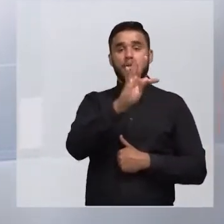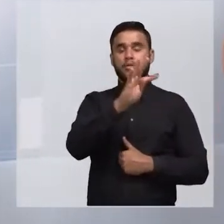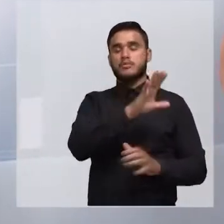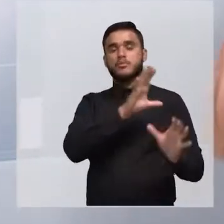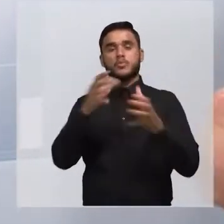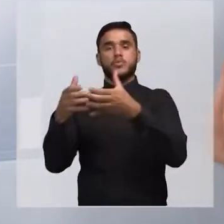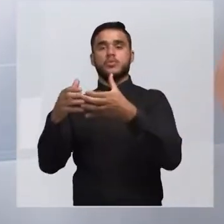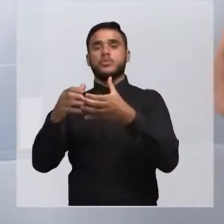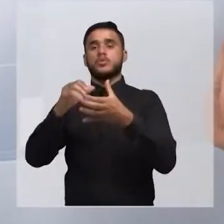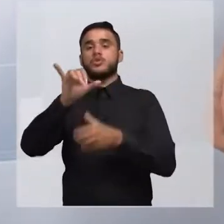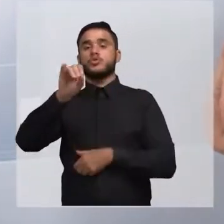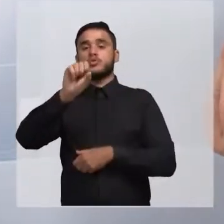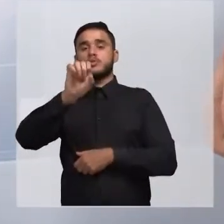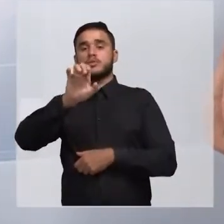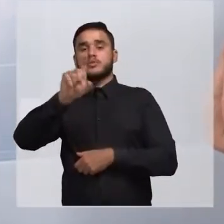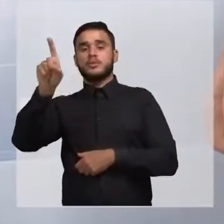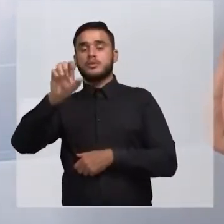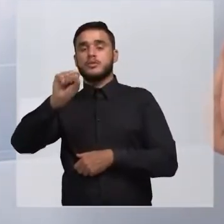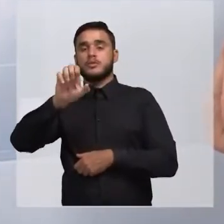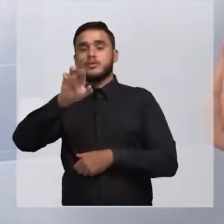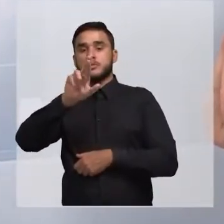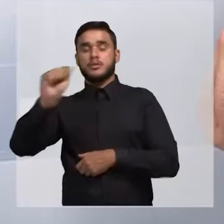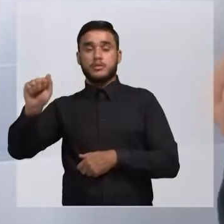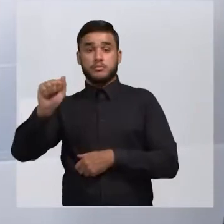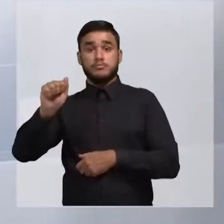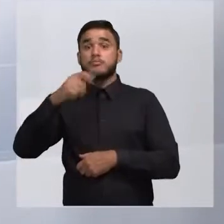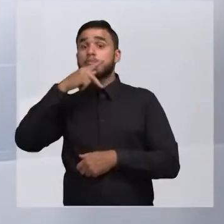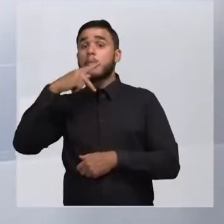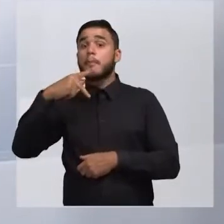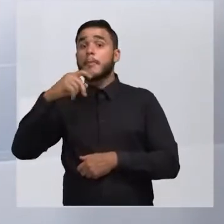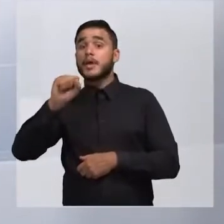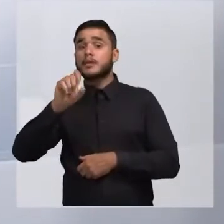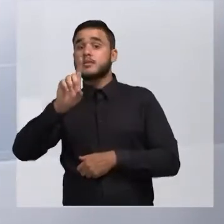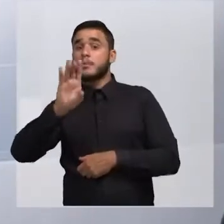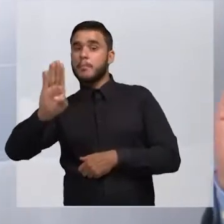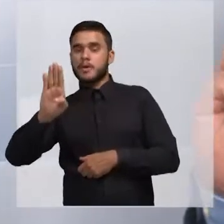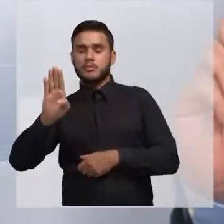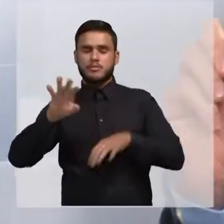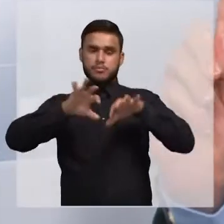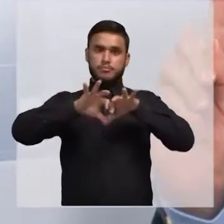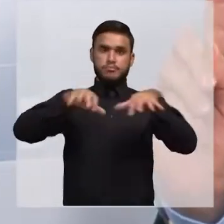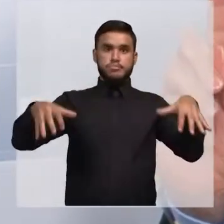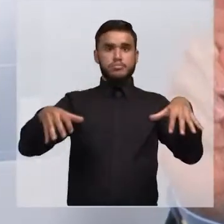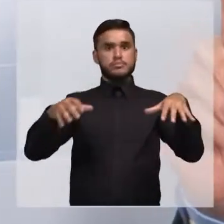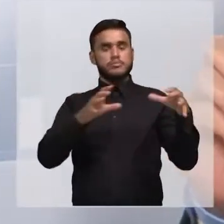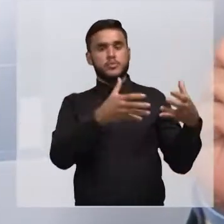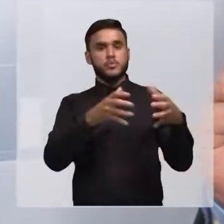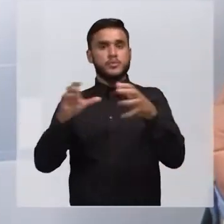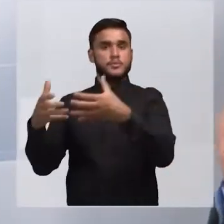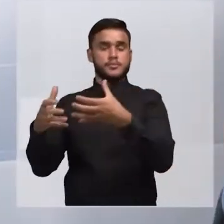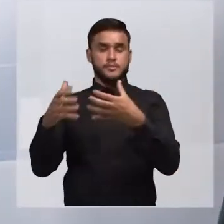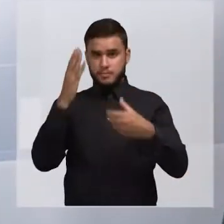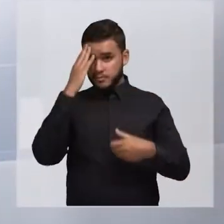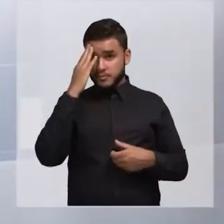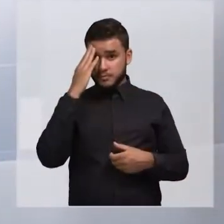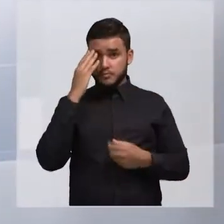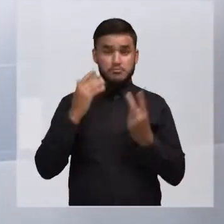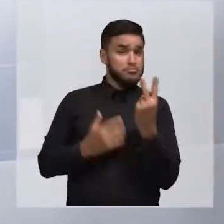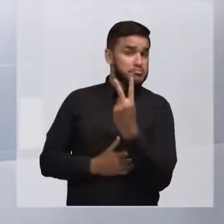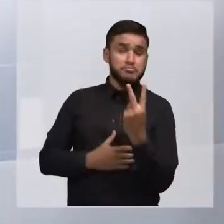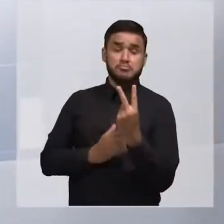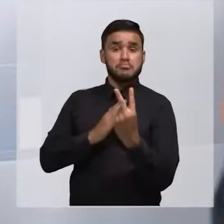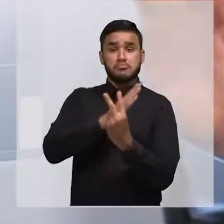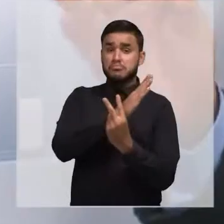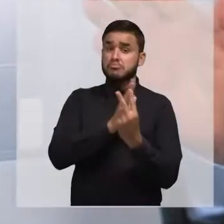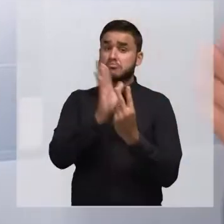Serra sendo candidato pelo PSDB. Quer dizer, os partidos se dividiam principalmente entre esses 2